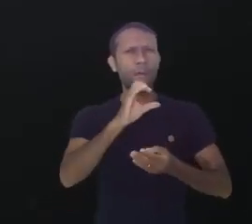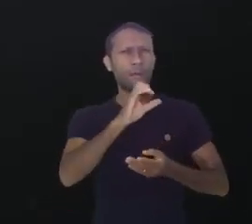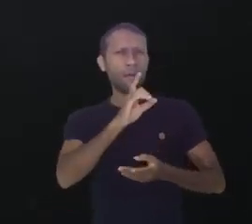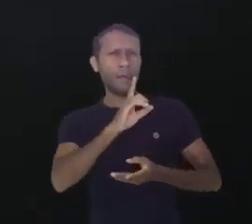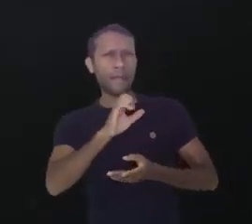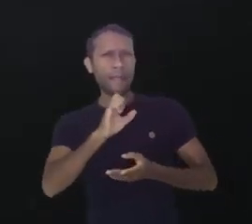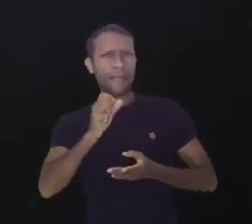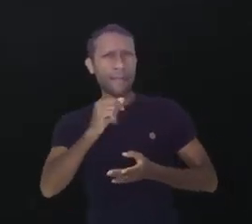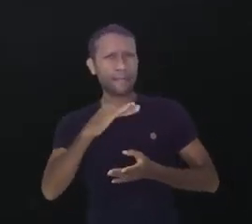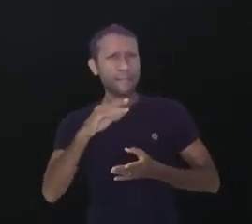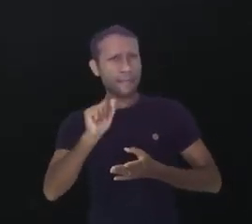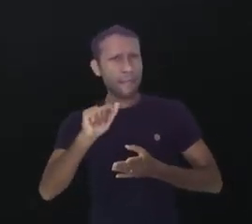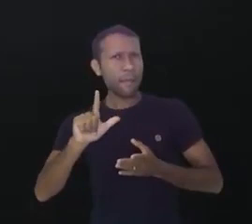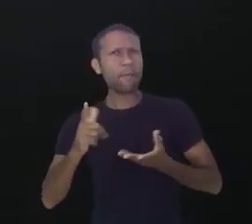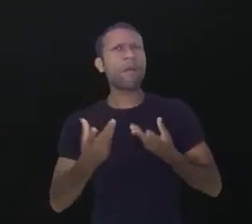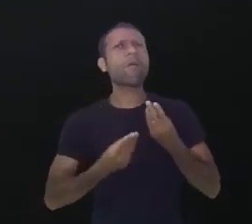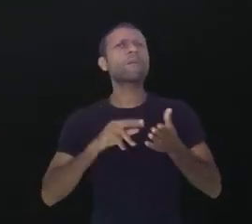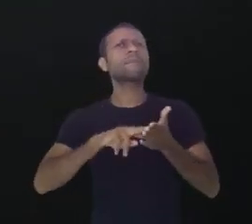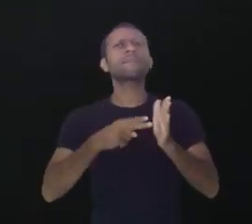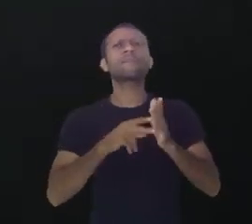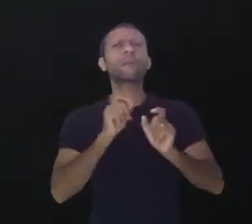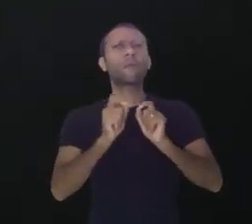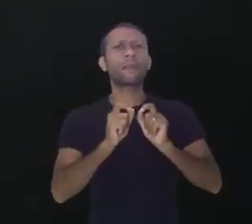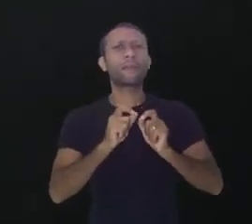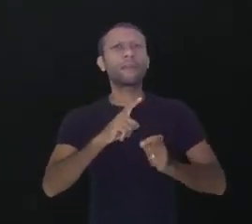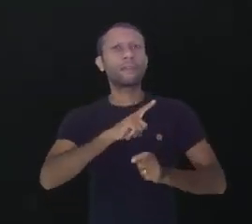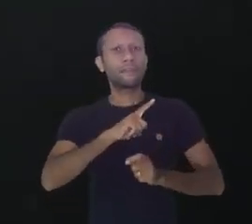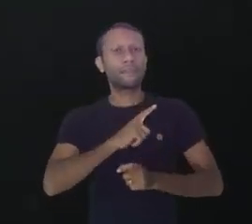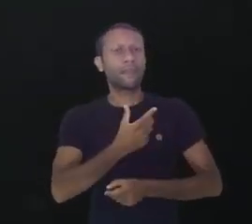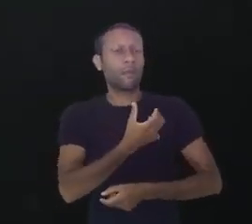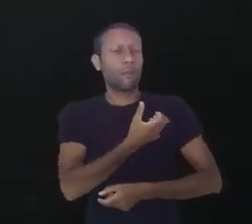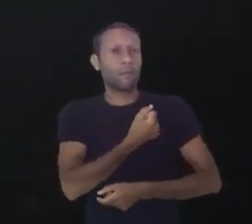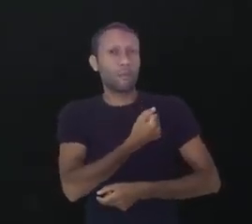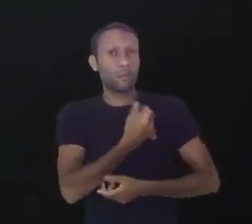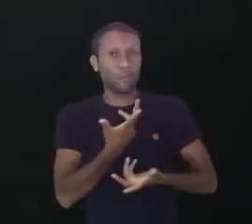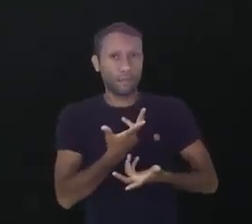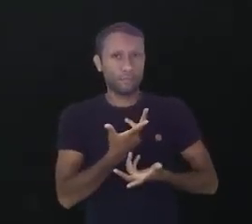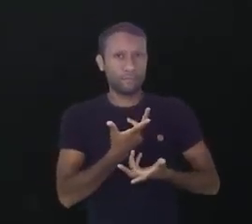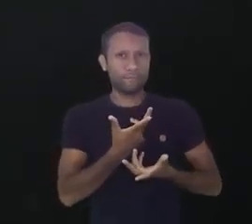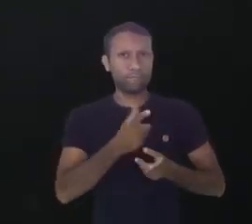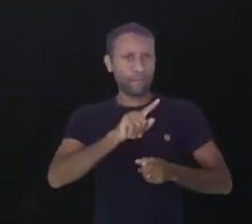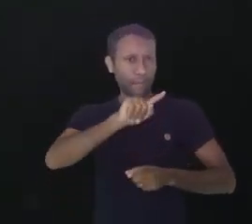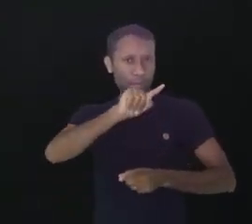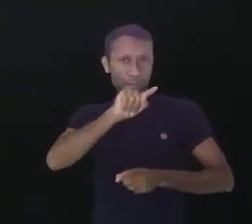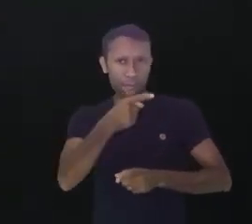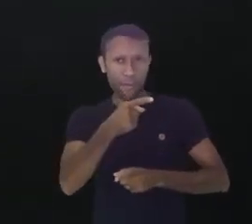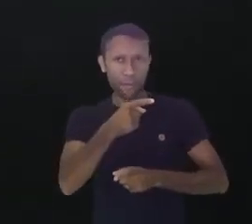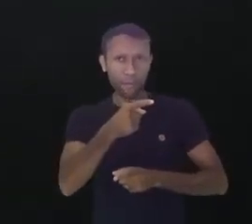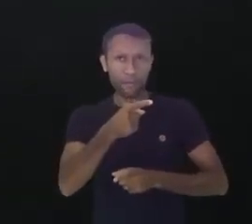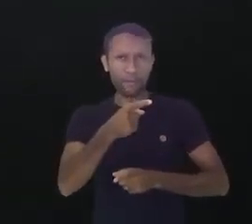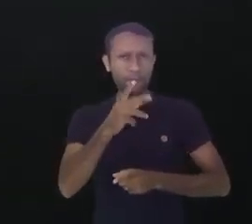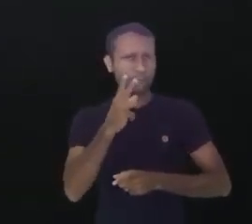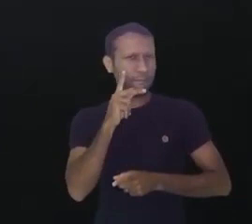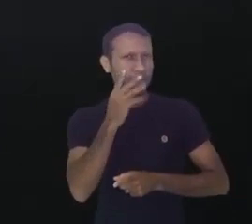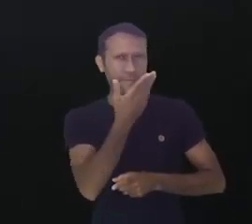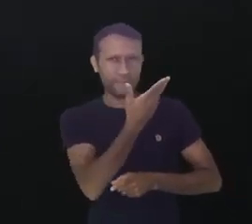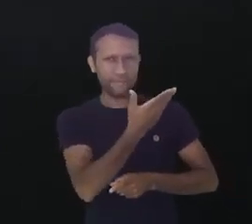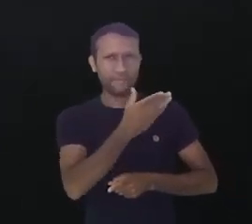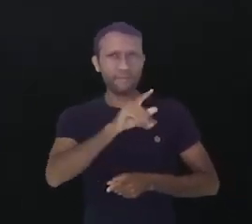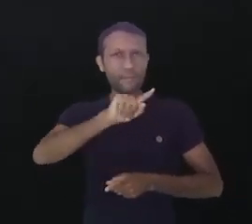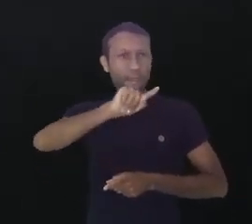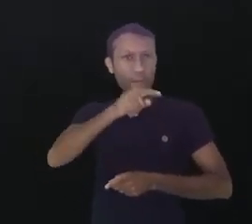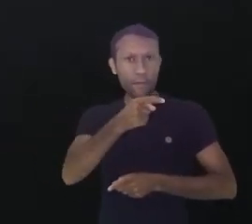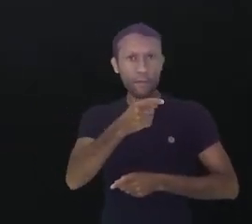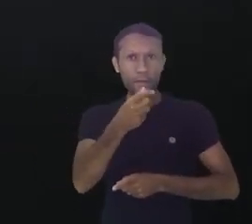decimal? São os seus algarismos. Então aqui a gente identifica que após a vírgula nós temos o 38 como